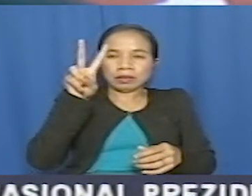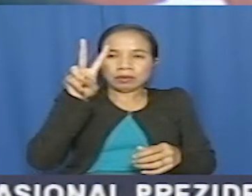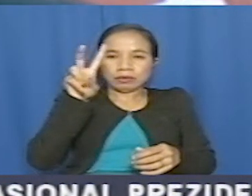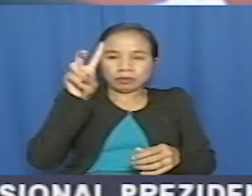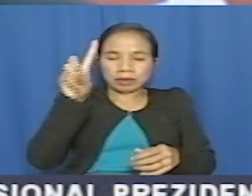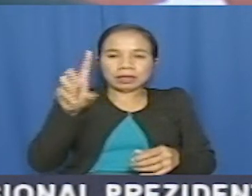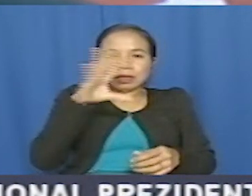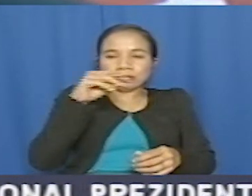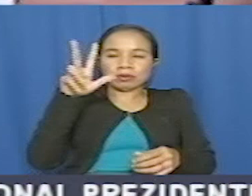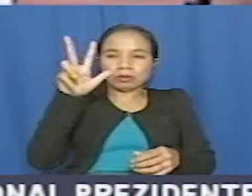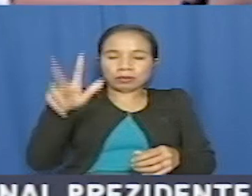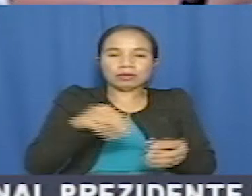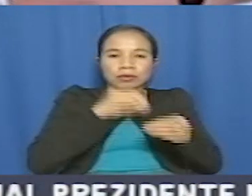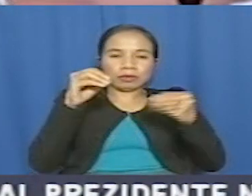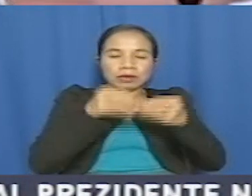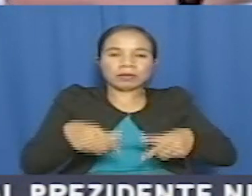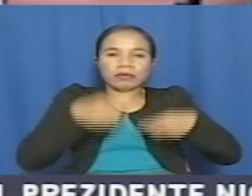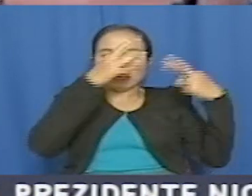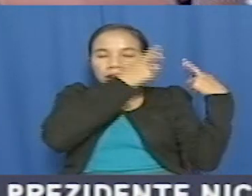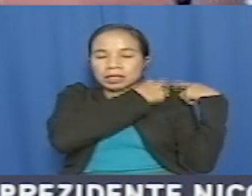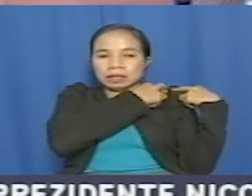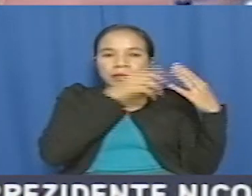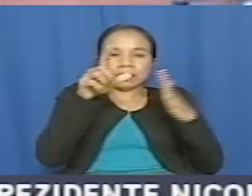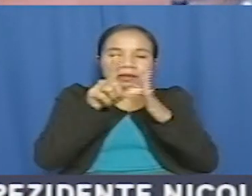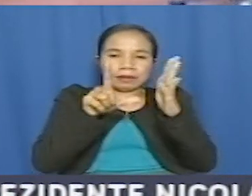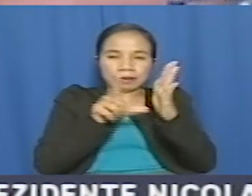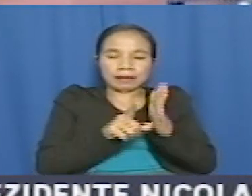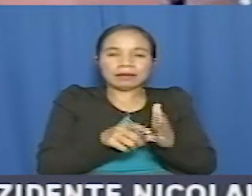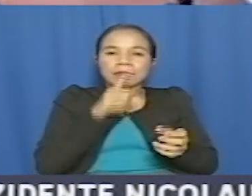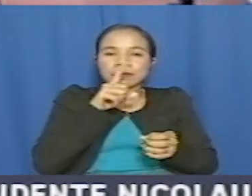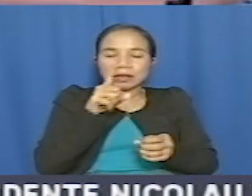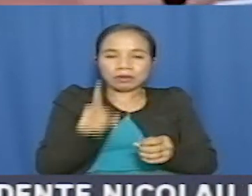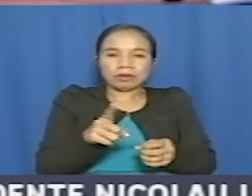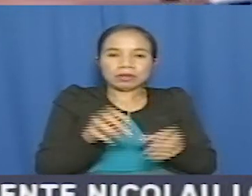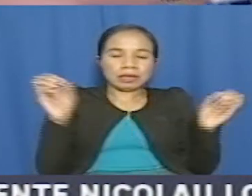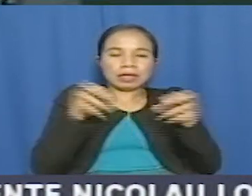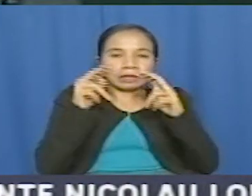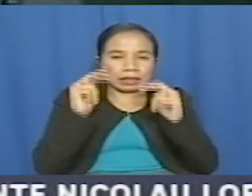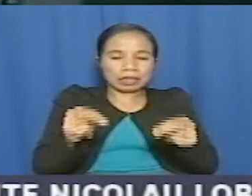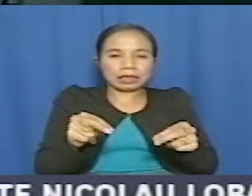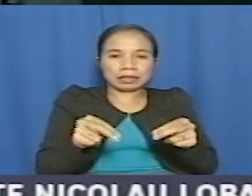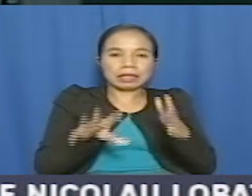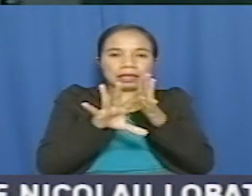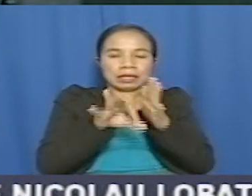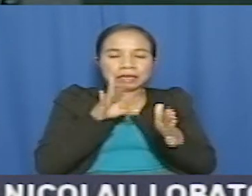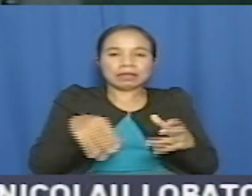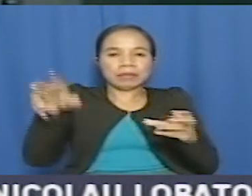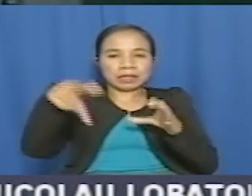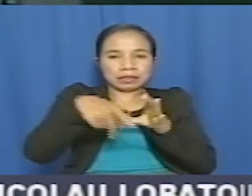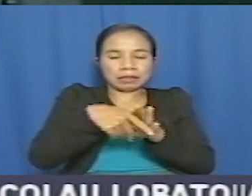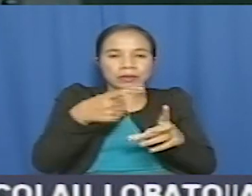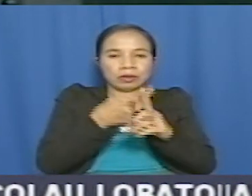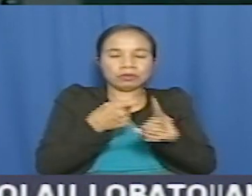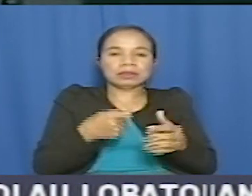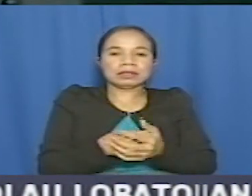tolo, com a delegação competência da sessão legislativa Claro, onde a obriga tem que retar a presença